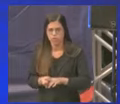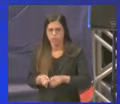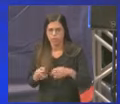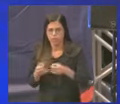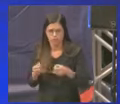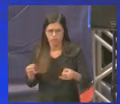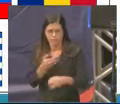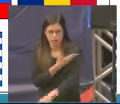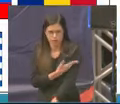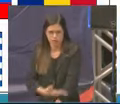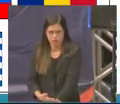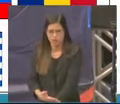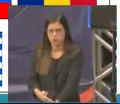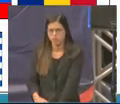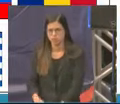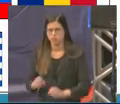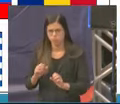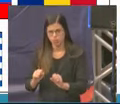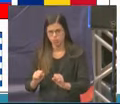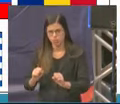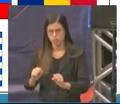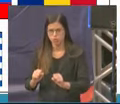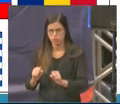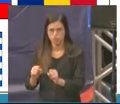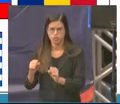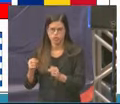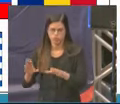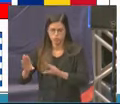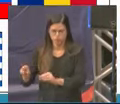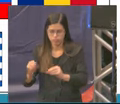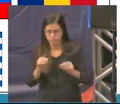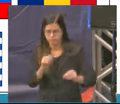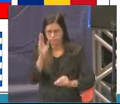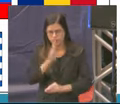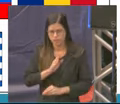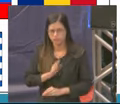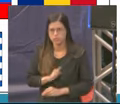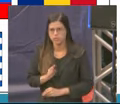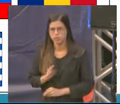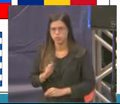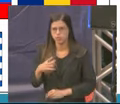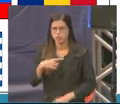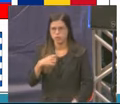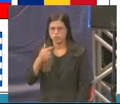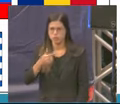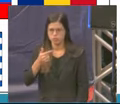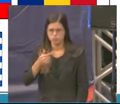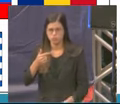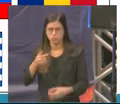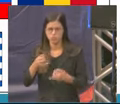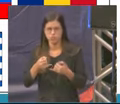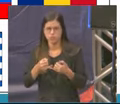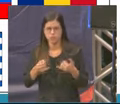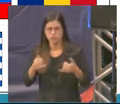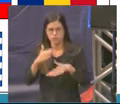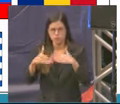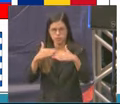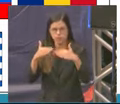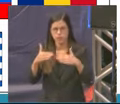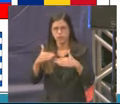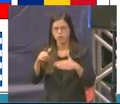que podem vir para o Brasil na medida em que o México saturar. O Brasil tem uma segunda linha de desenvolvimento, que é a ida